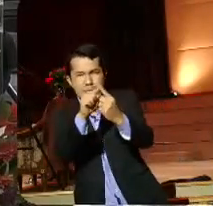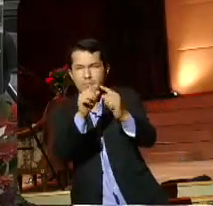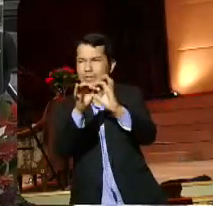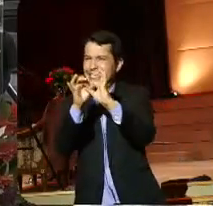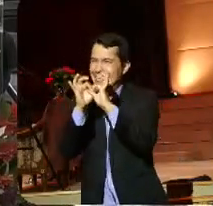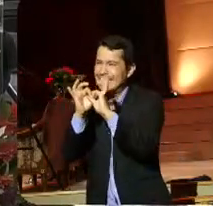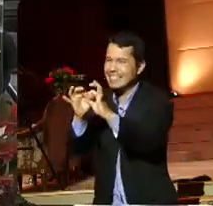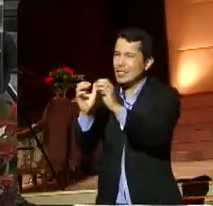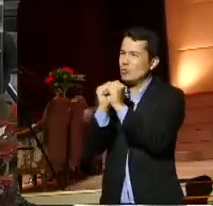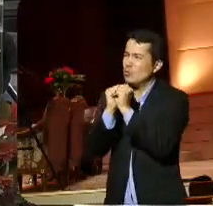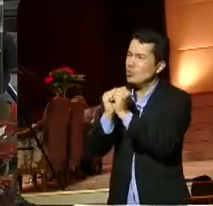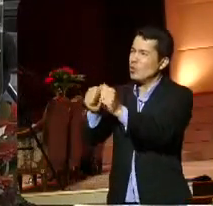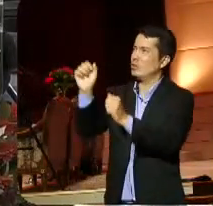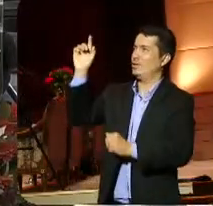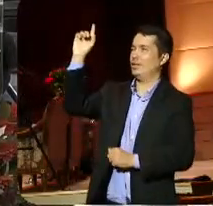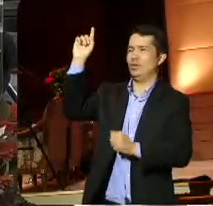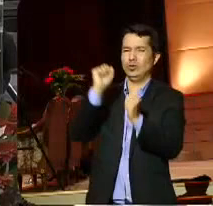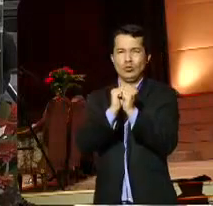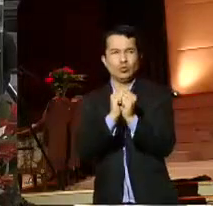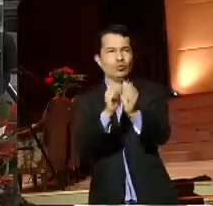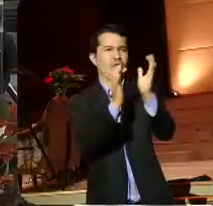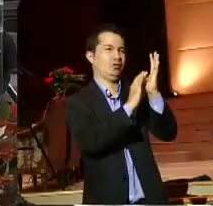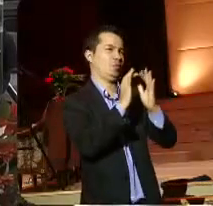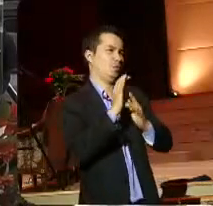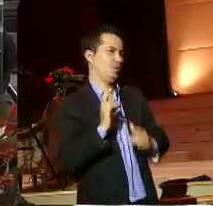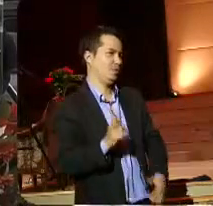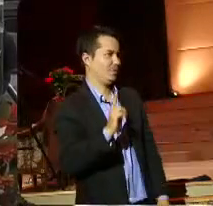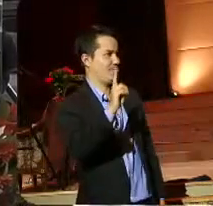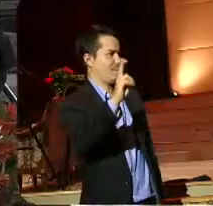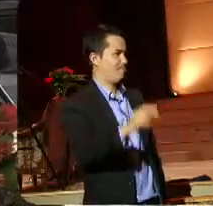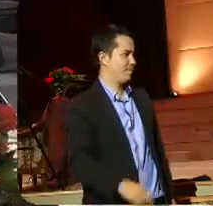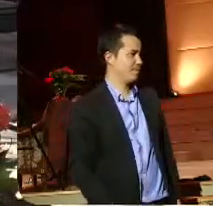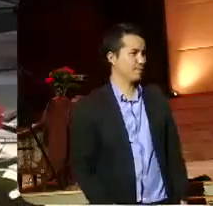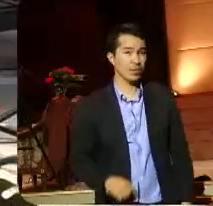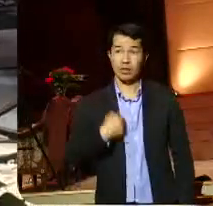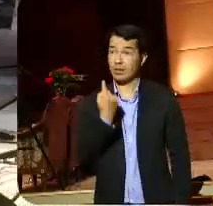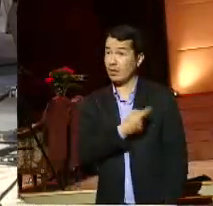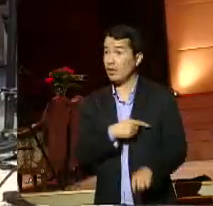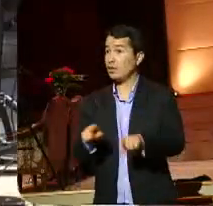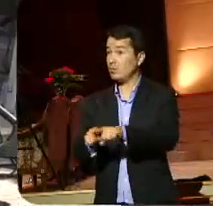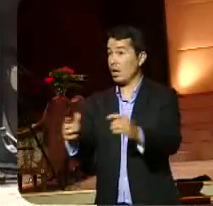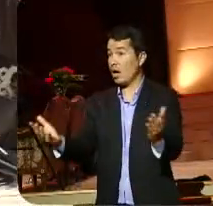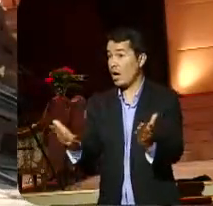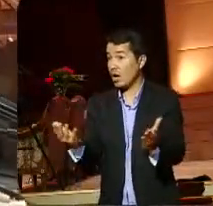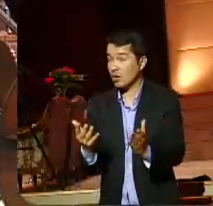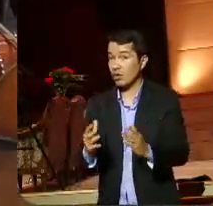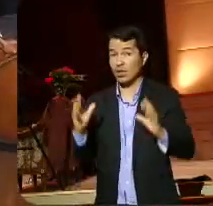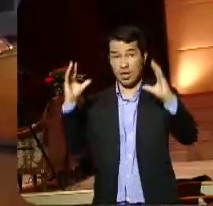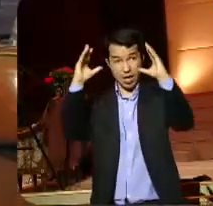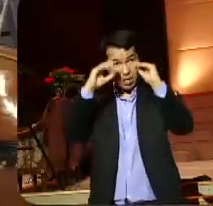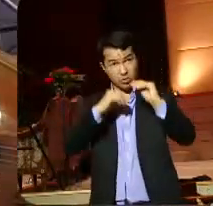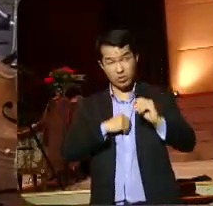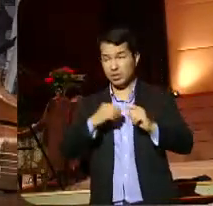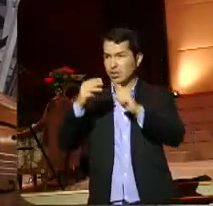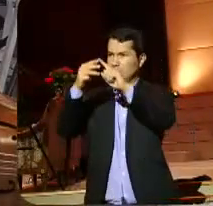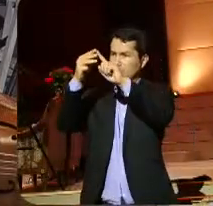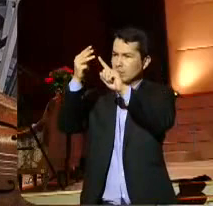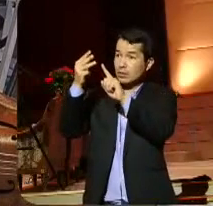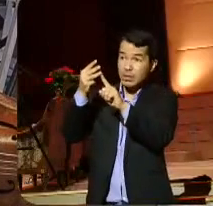novos dele nas nossas mãos. Terceira e última coisa que eu queria deixar com você nessa noite,